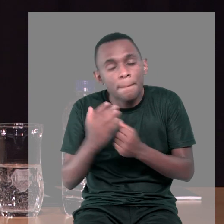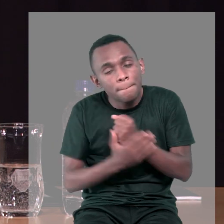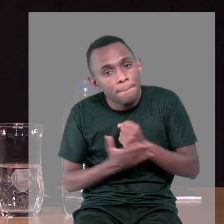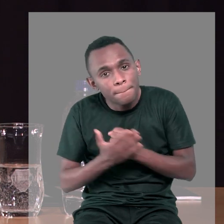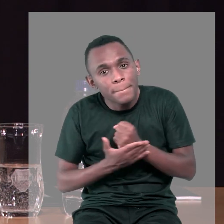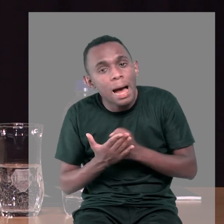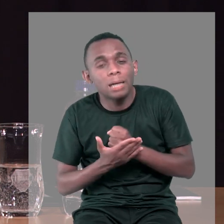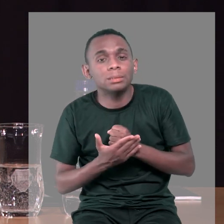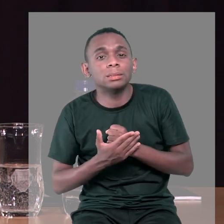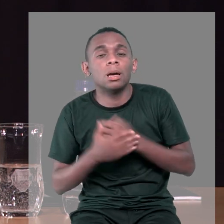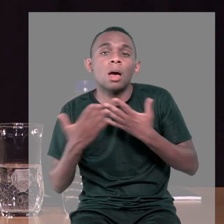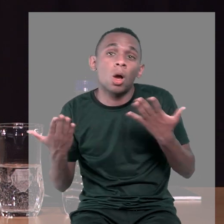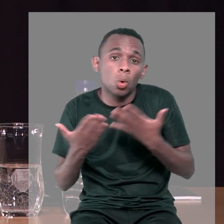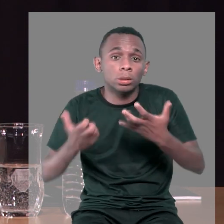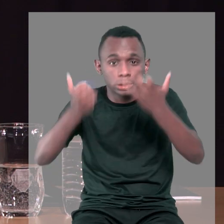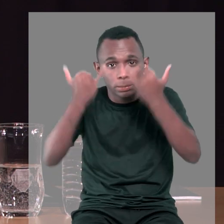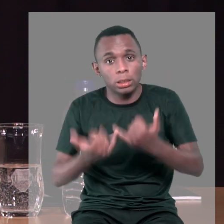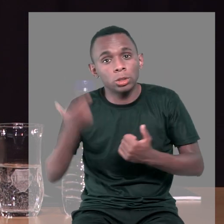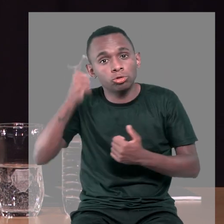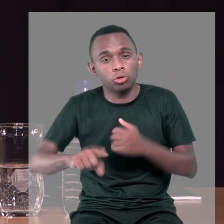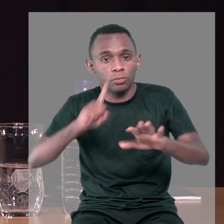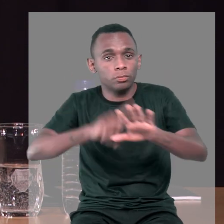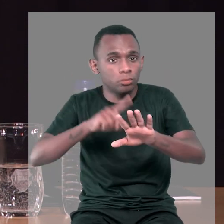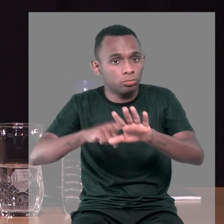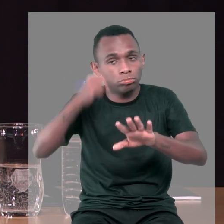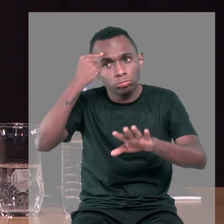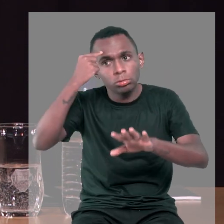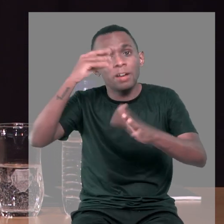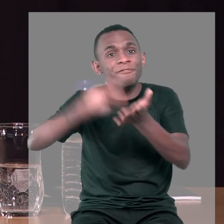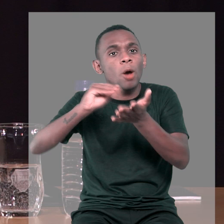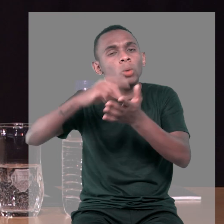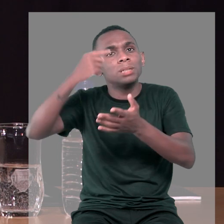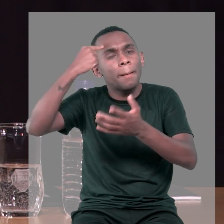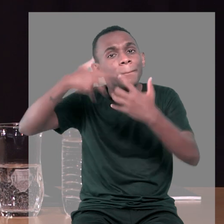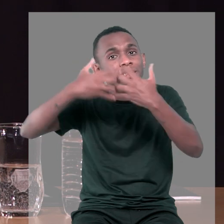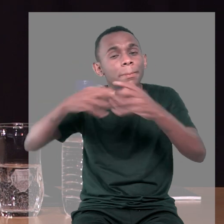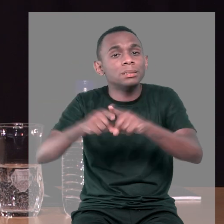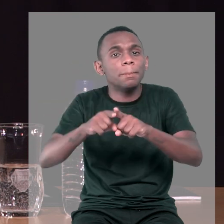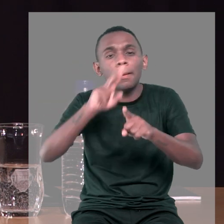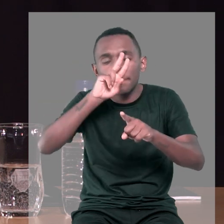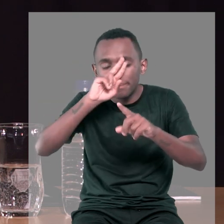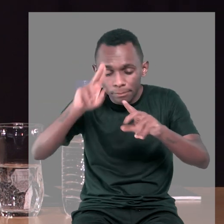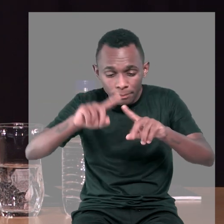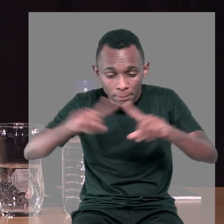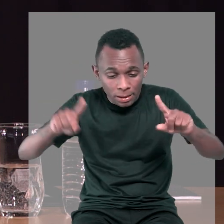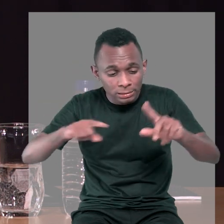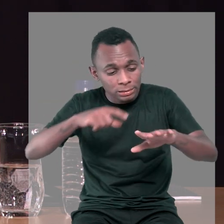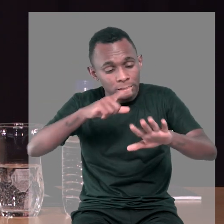Tudo pode ser verdadeiro no discurso ideológico. Tudo vale.